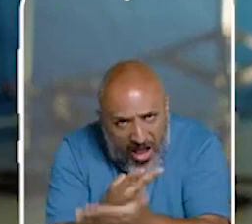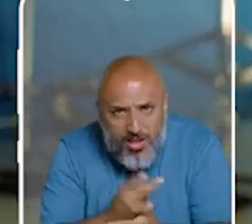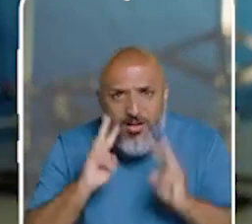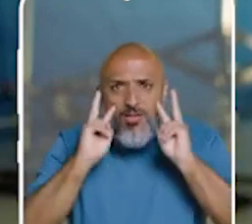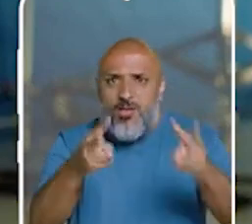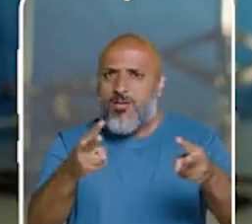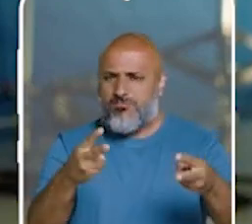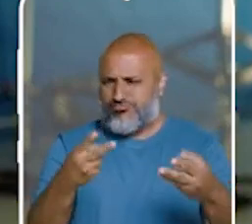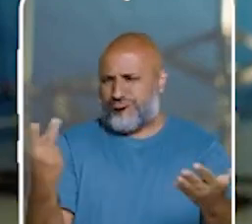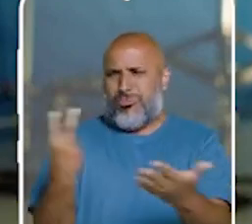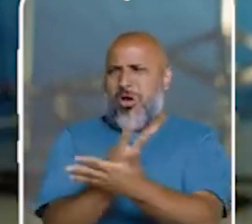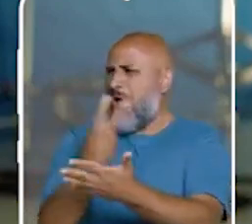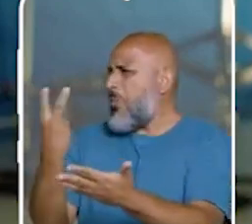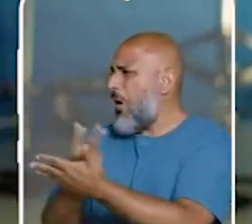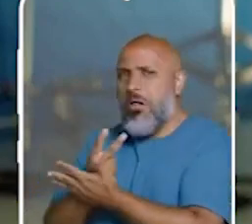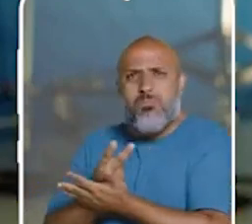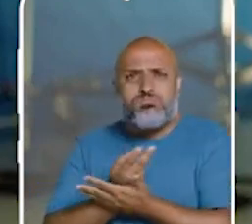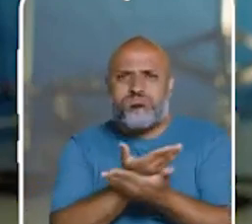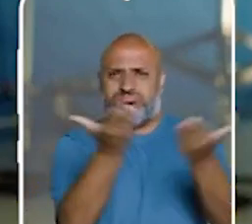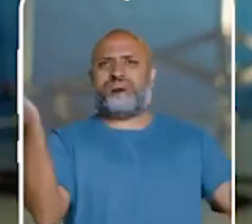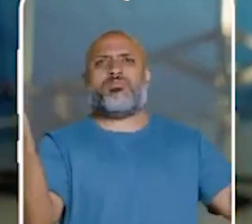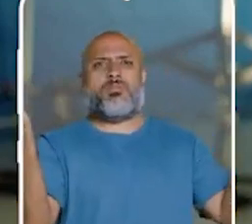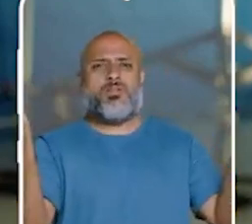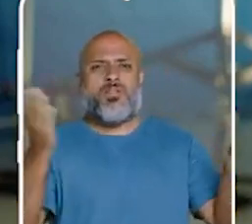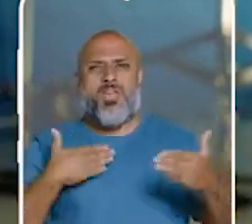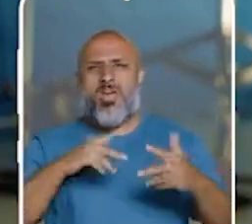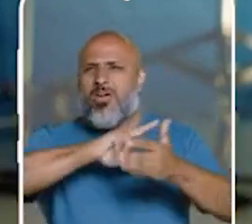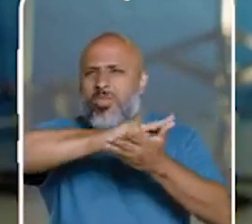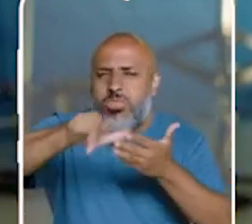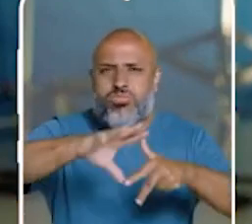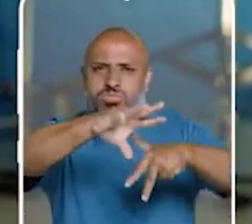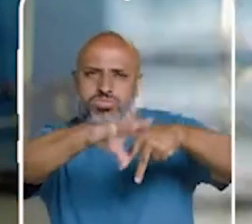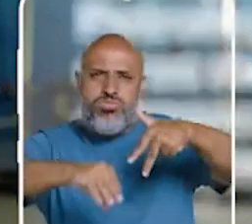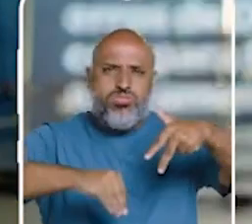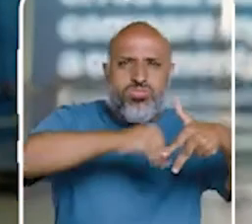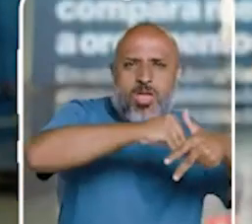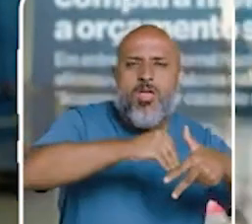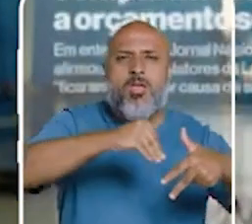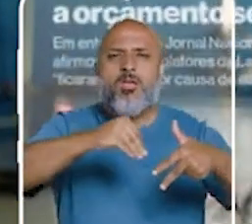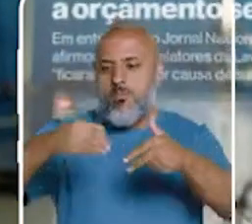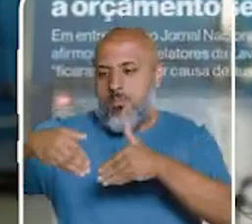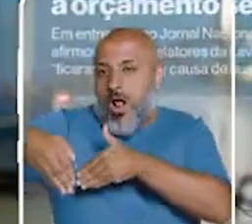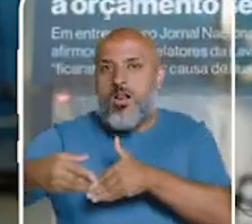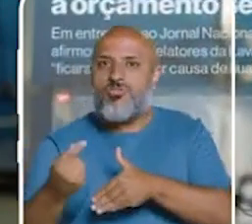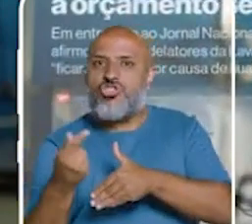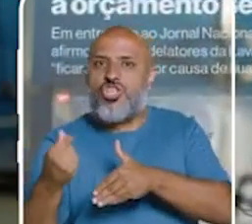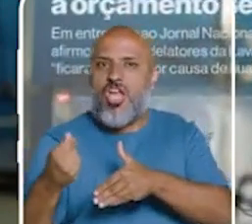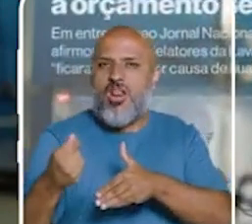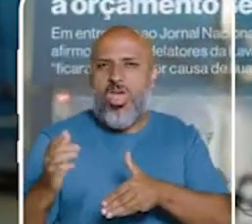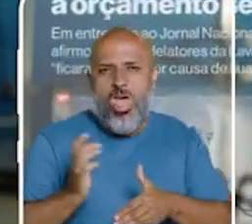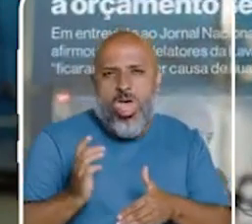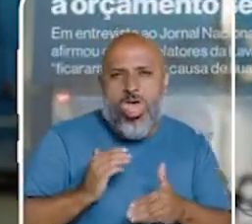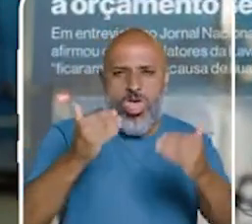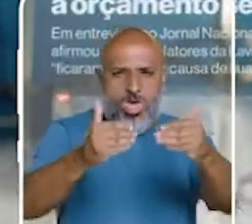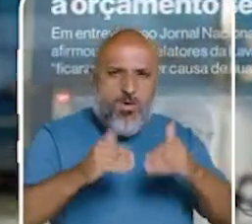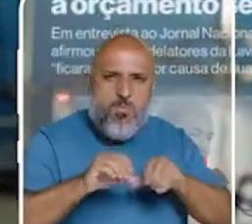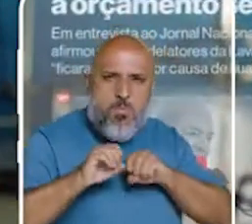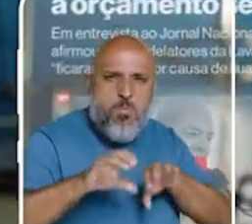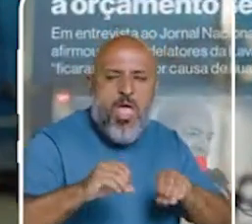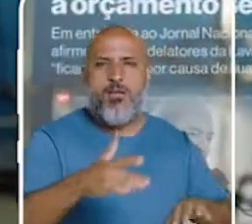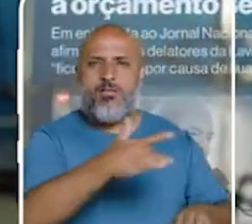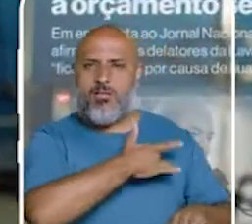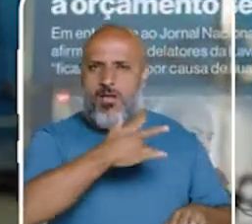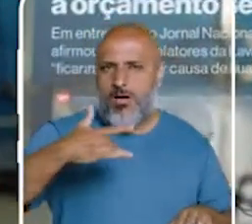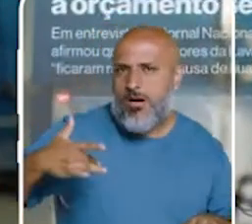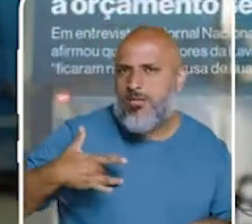que a gente mais vê são escândalos para tudo que é lado? Tem mensalão, petrolão, malas de dinheiro, propina no MEC, propina